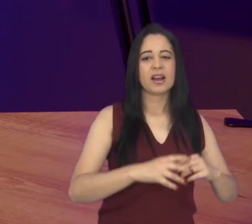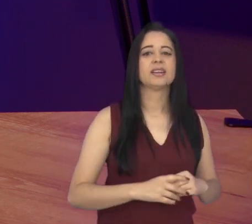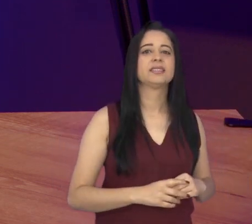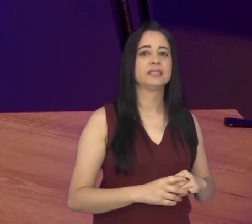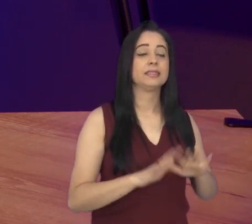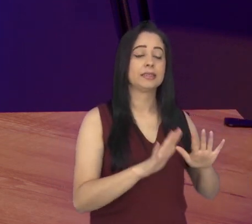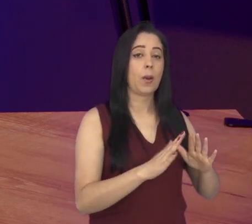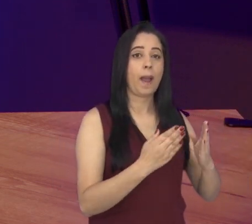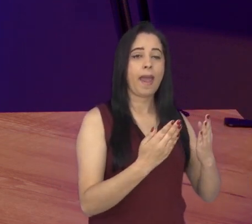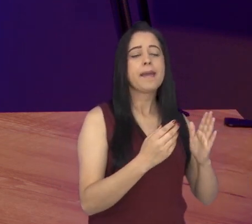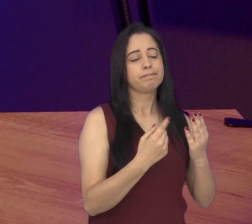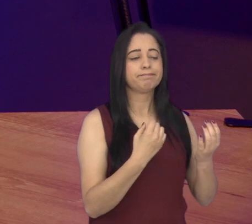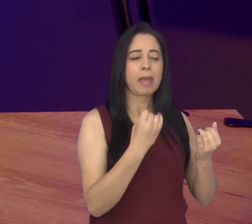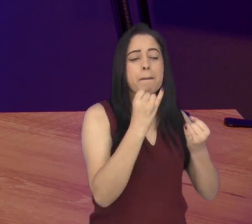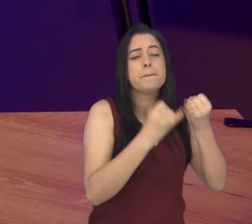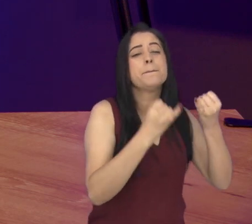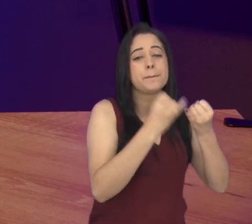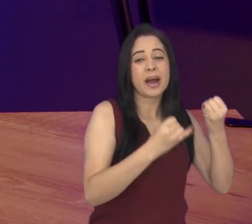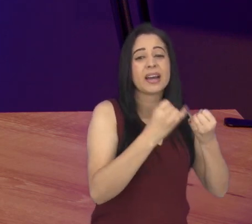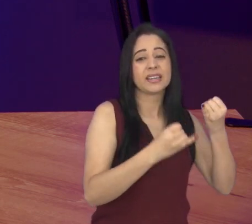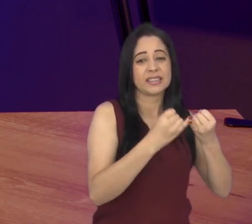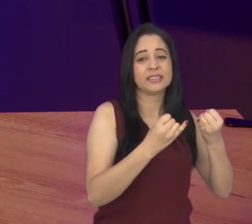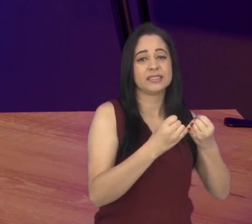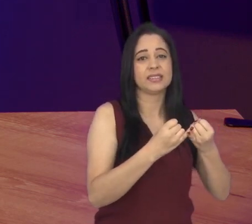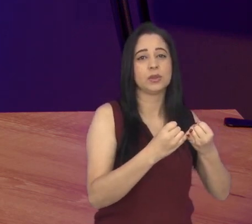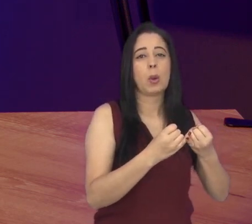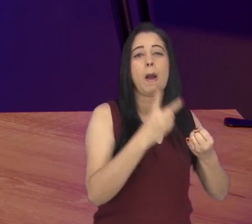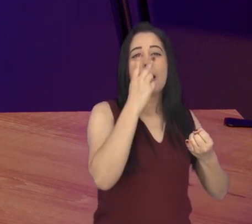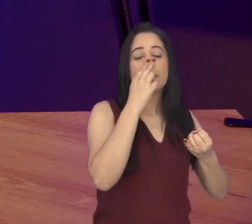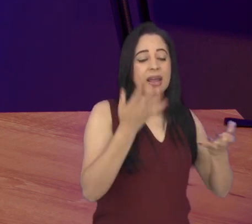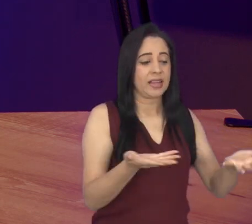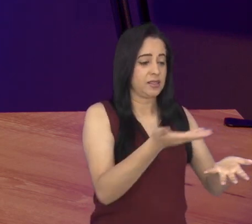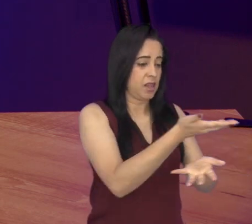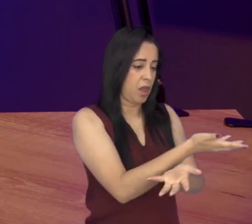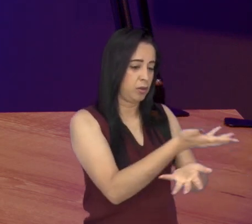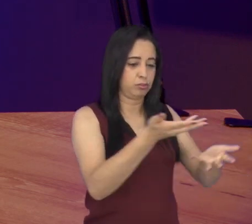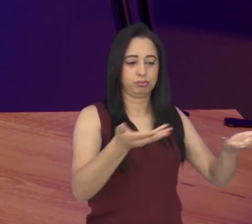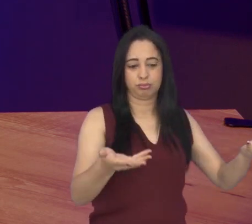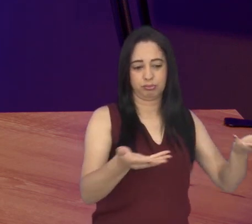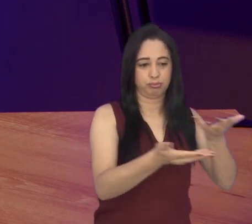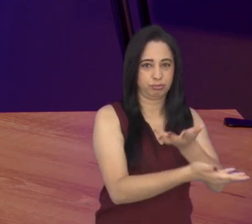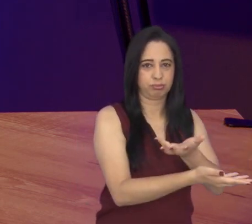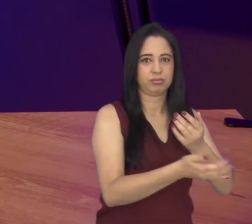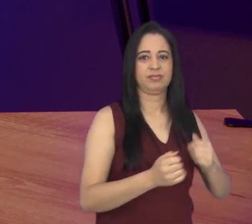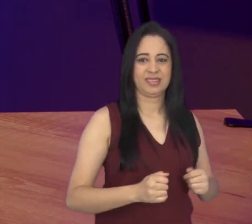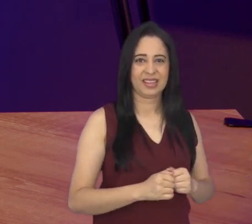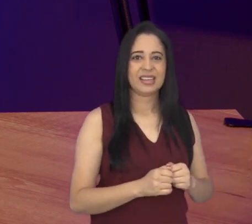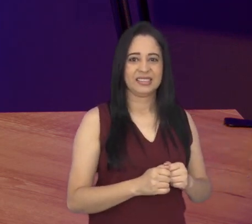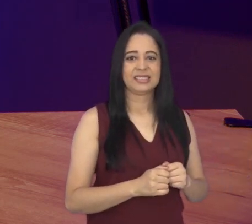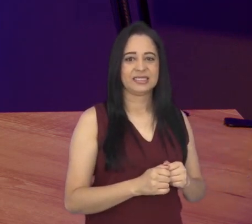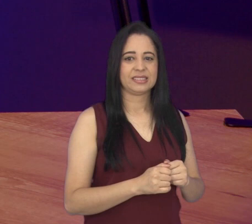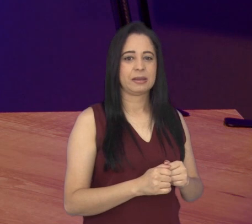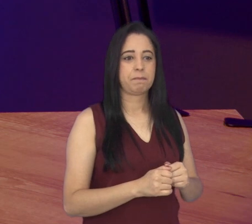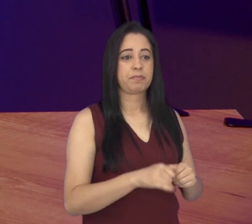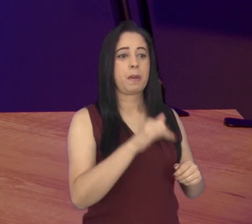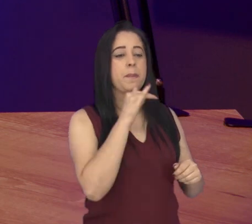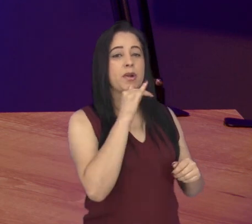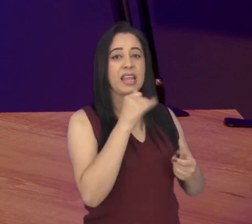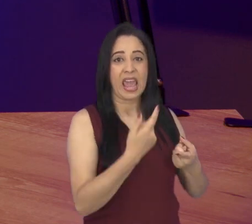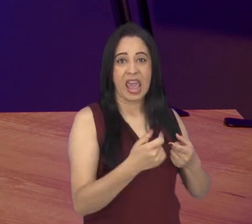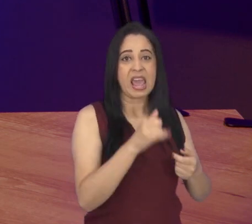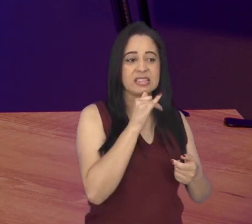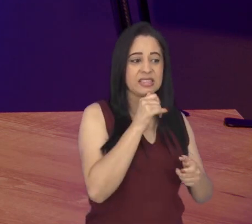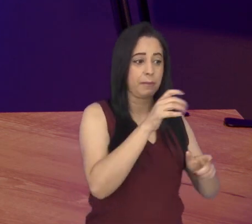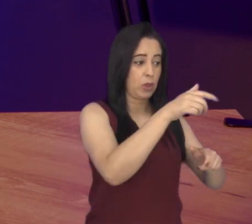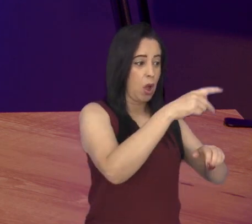o mundo bruxo assim muito parecido, e é como se eles até compartilhassem, né, eles vivessem no Reino Unido e compartilhassem.